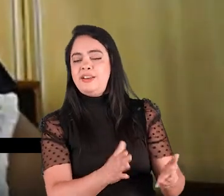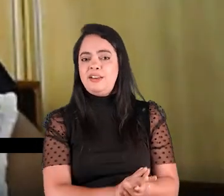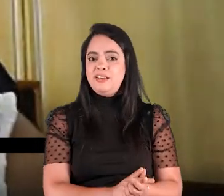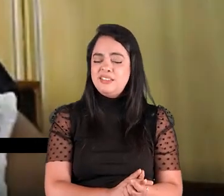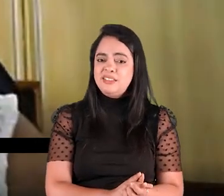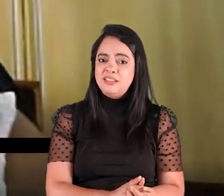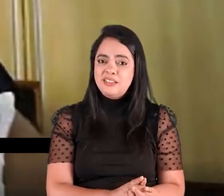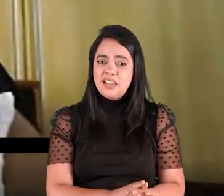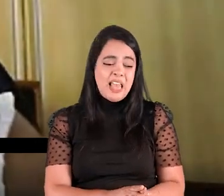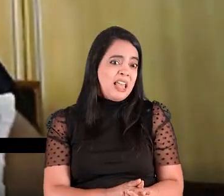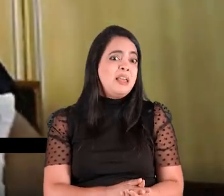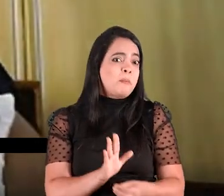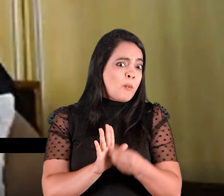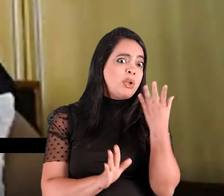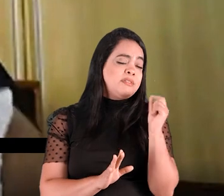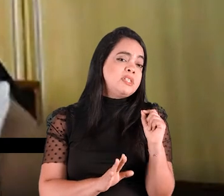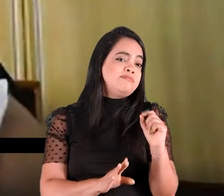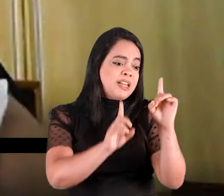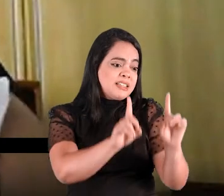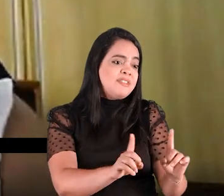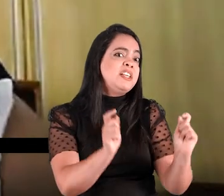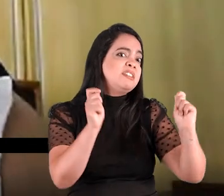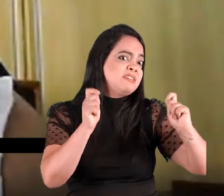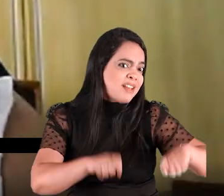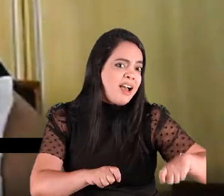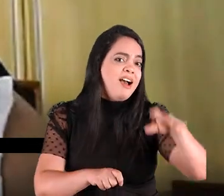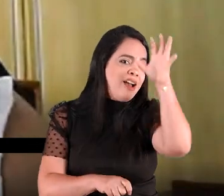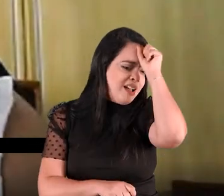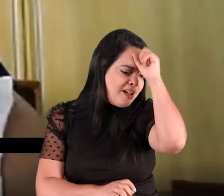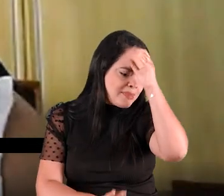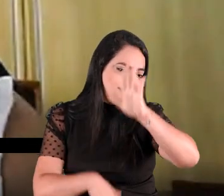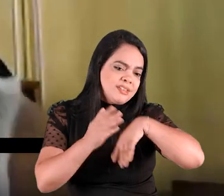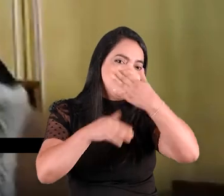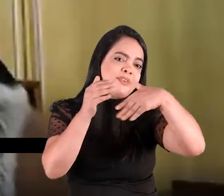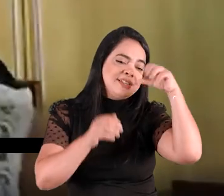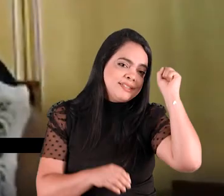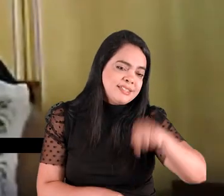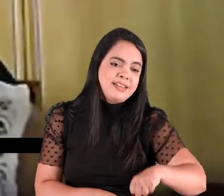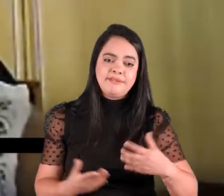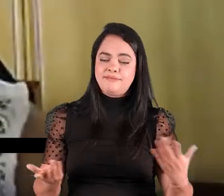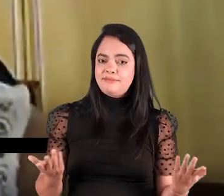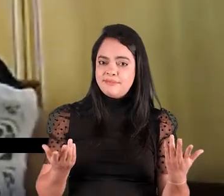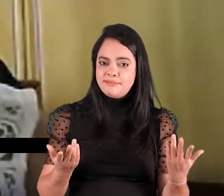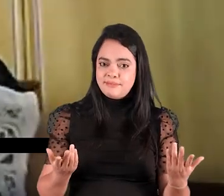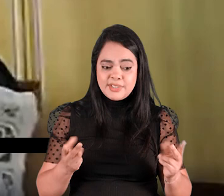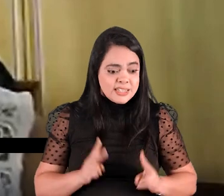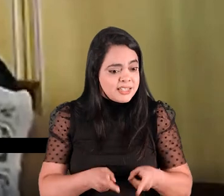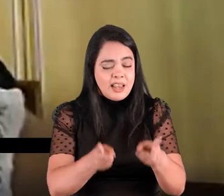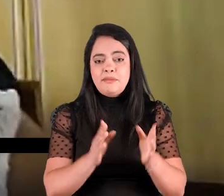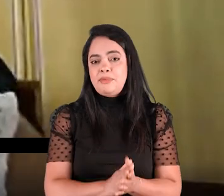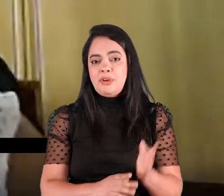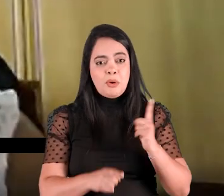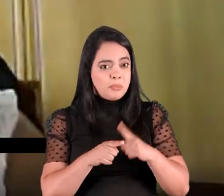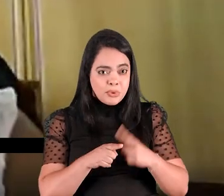que têm plena capacidade do desenvolvimento, e aí eu vou dizer assim, não é nem muitas vezes, é sempre. Né? Porque a essência do ser humano